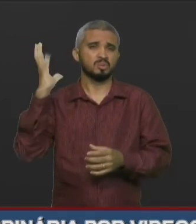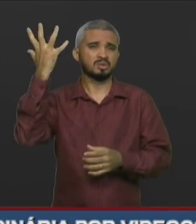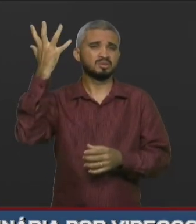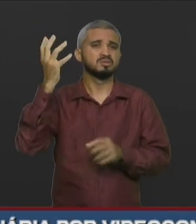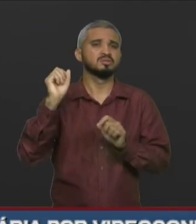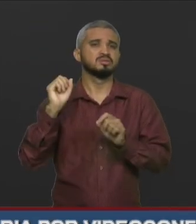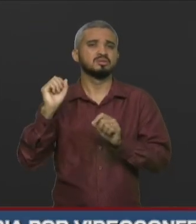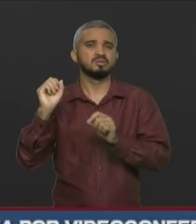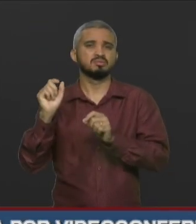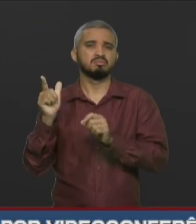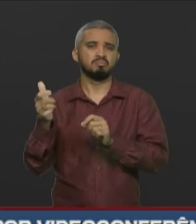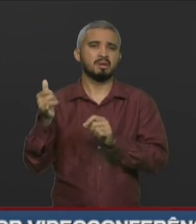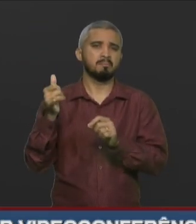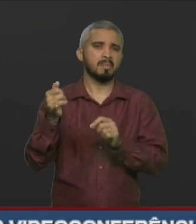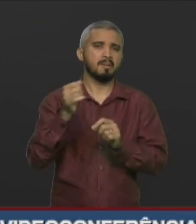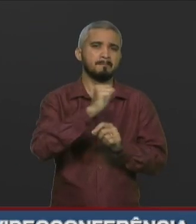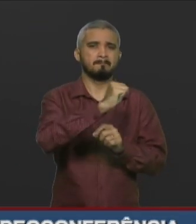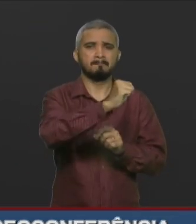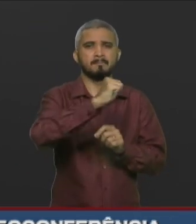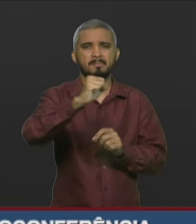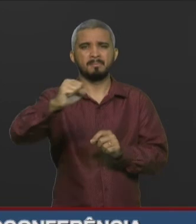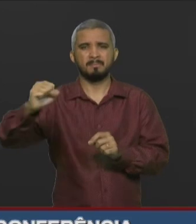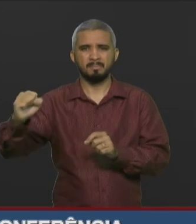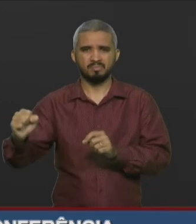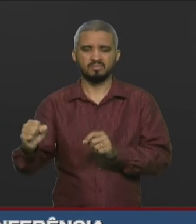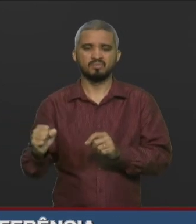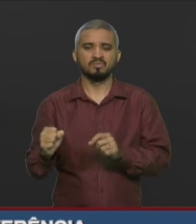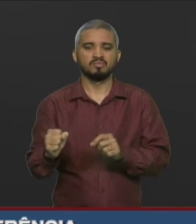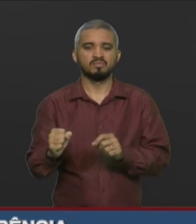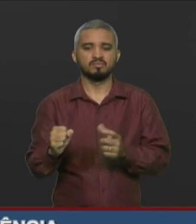esclarecidos ainda, isso aí como uma taxa global dentro do